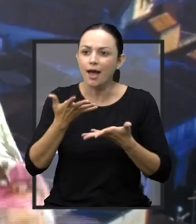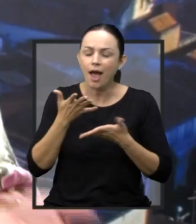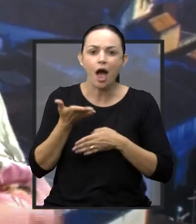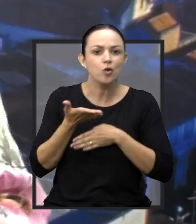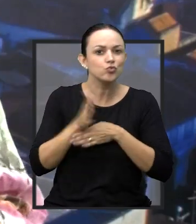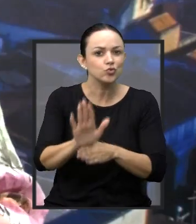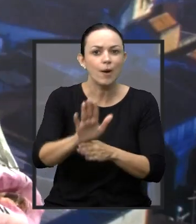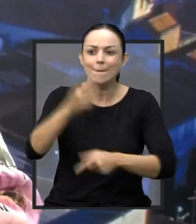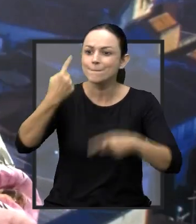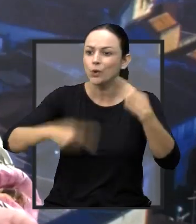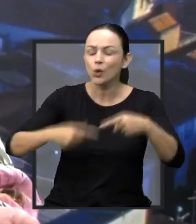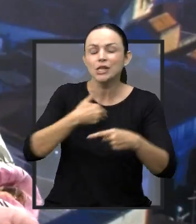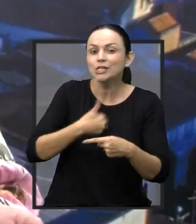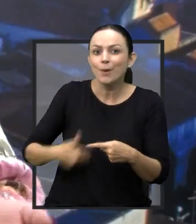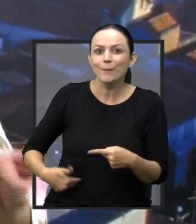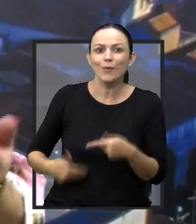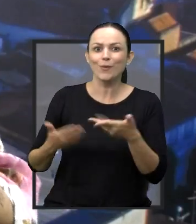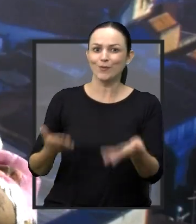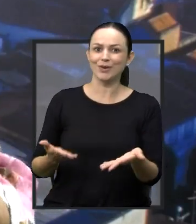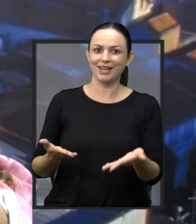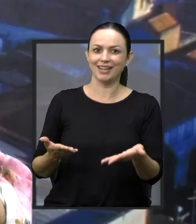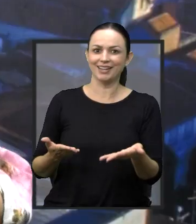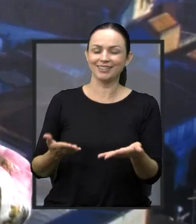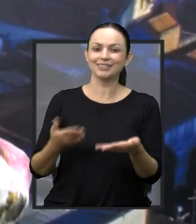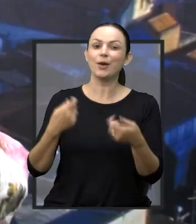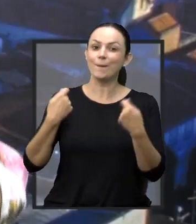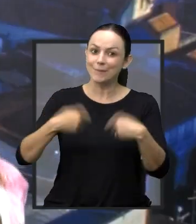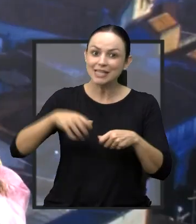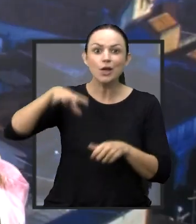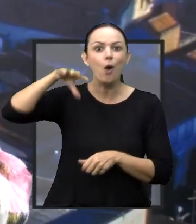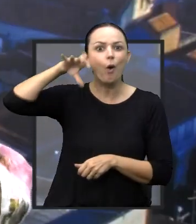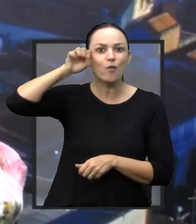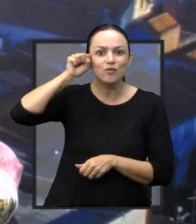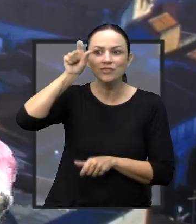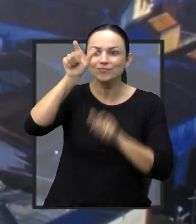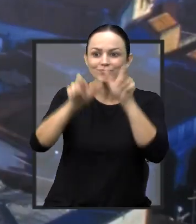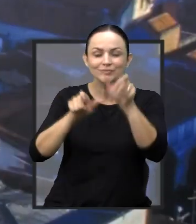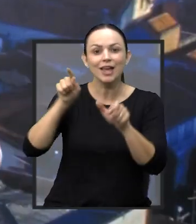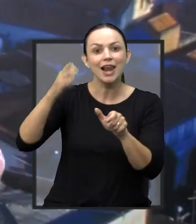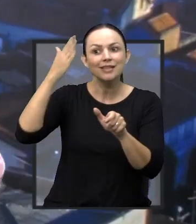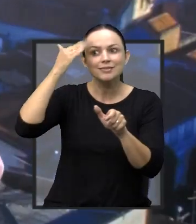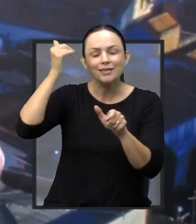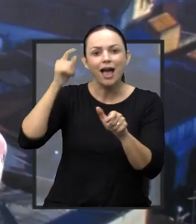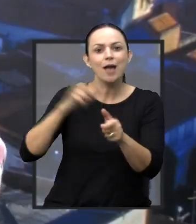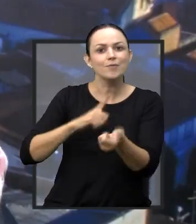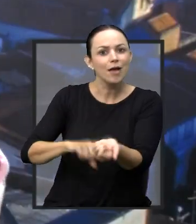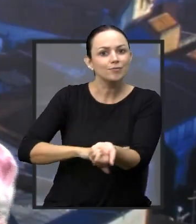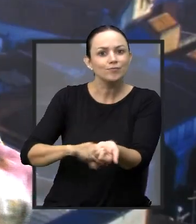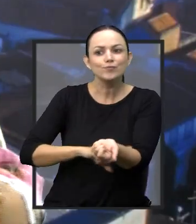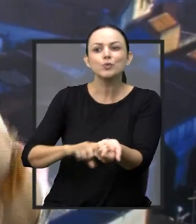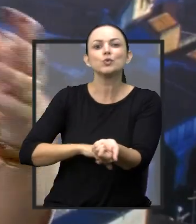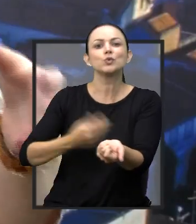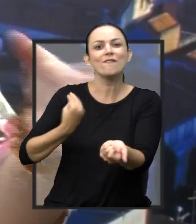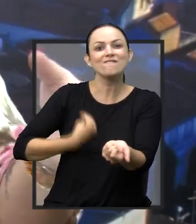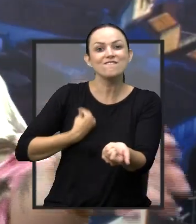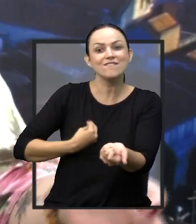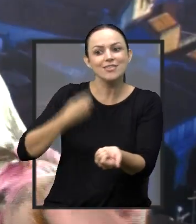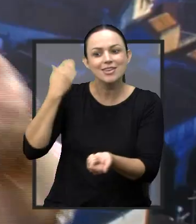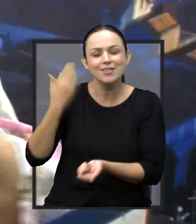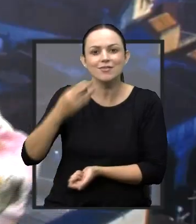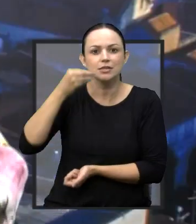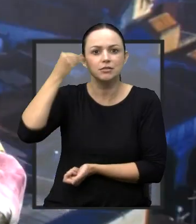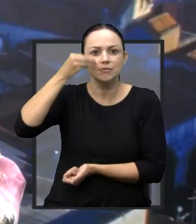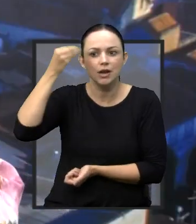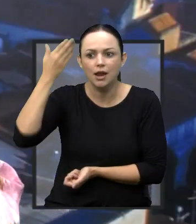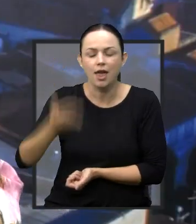para a realização de políticas públicas. Então nós precisamos ouvir quem tem a questão, sabe, correndo nas veias, quem vive a